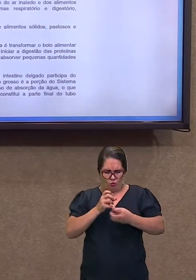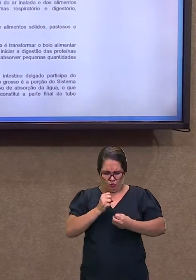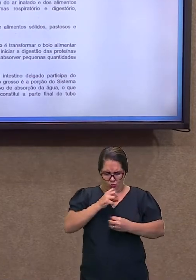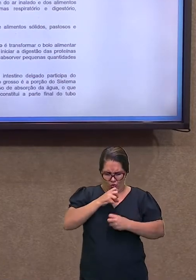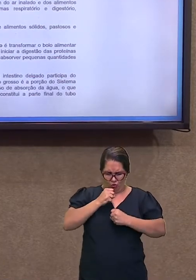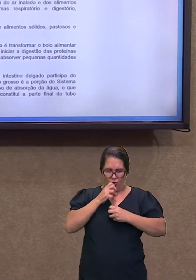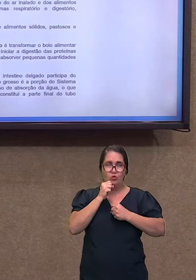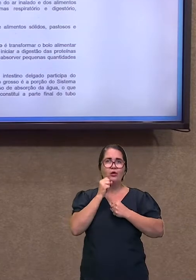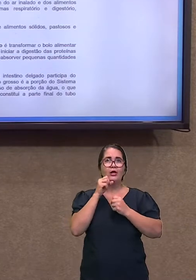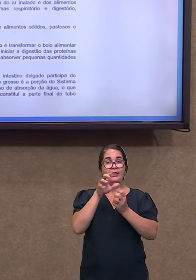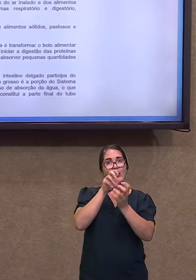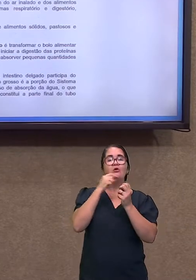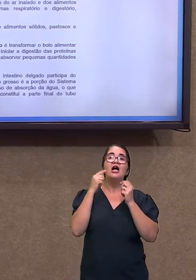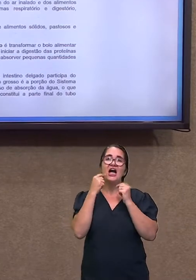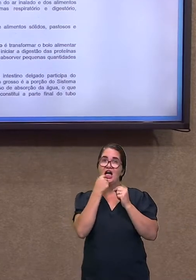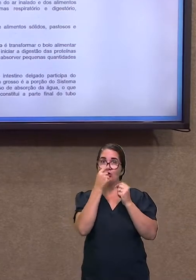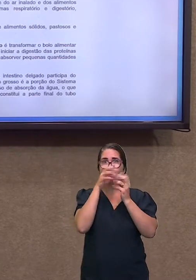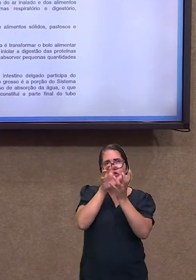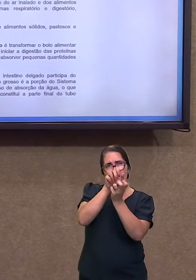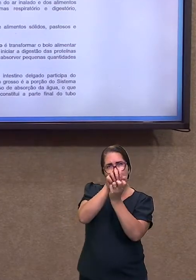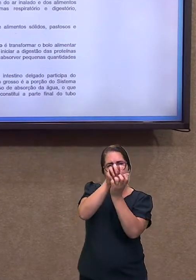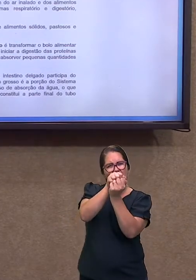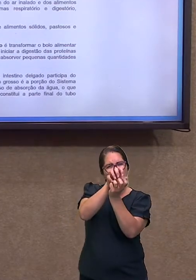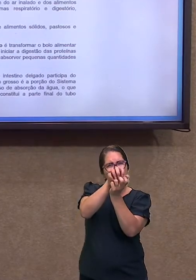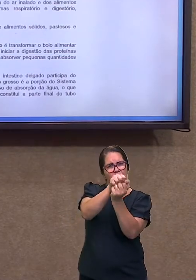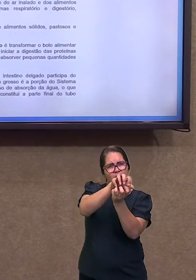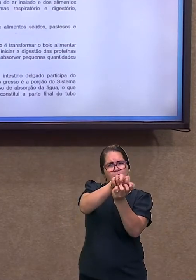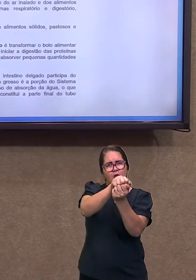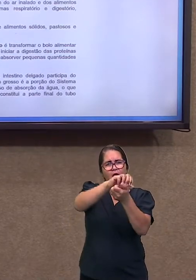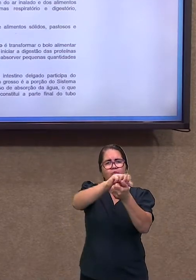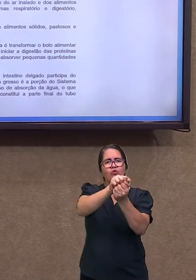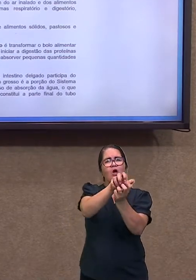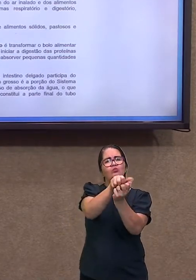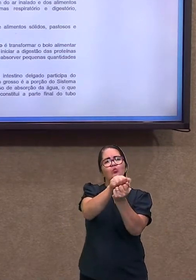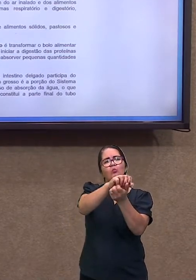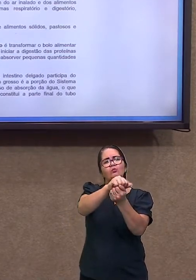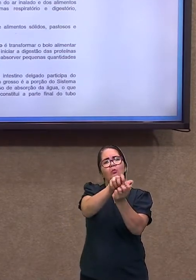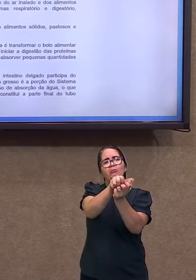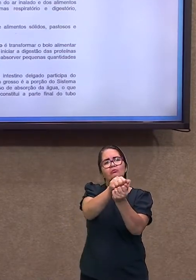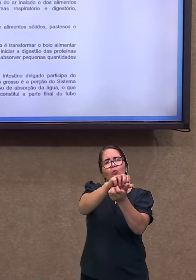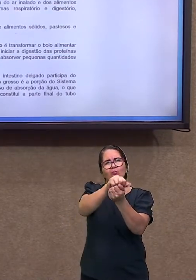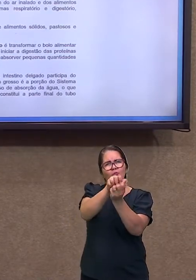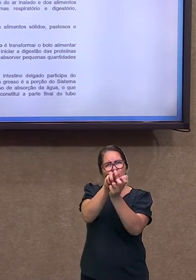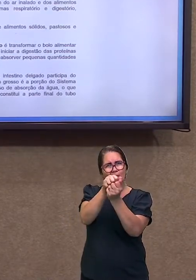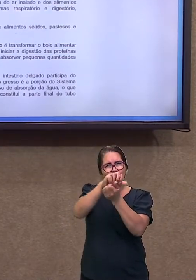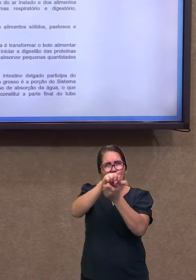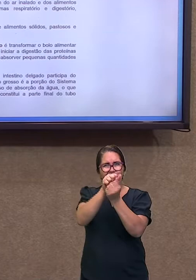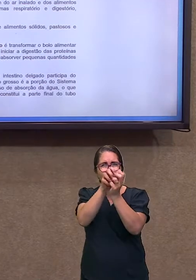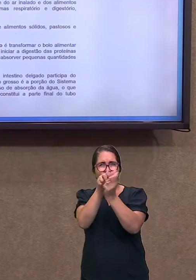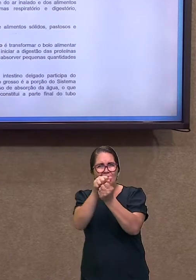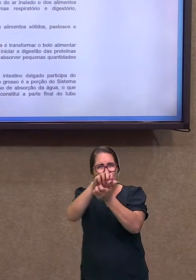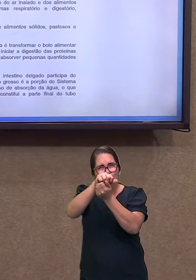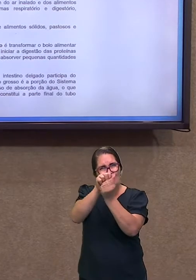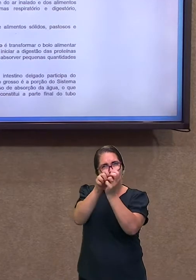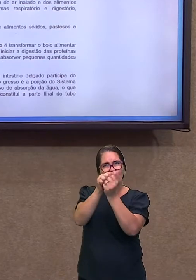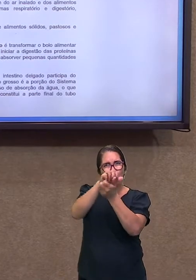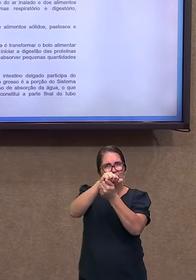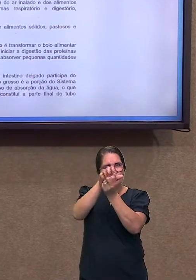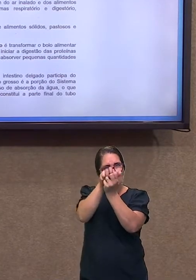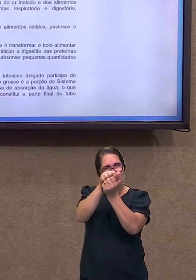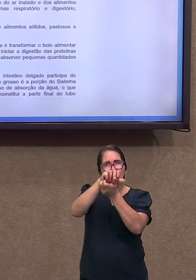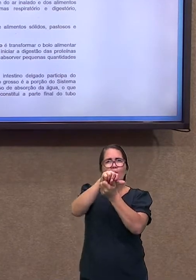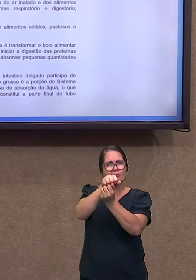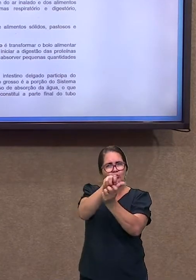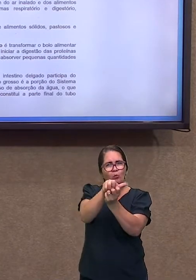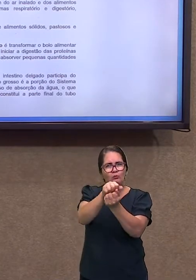rasgam, trituram o alimento. Quando esse alimento está ali todo quebradinho, ele não pode ficar solto como se você estivesse